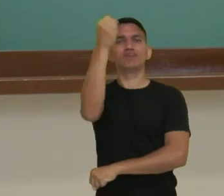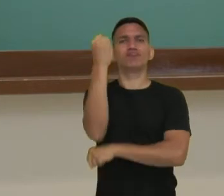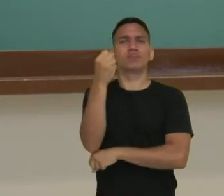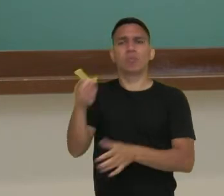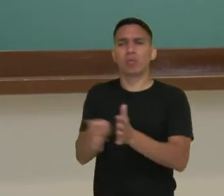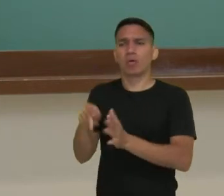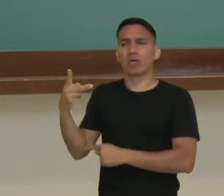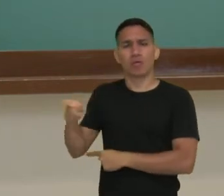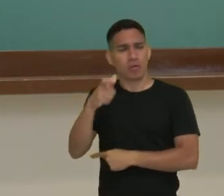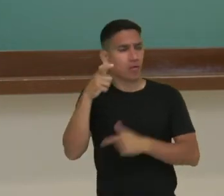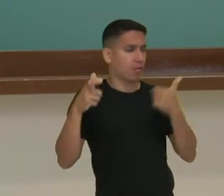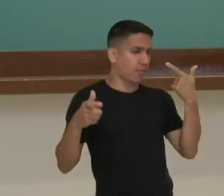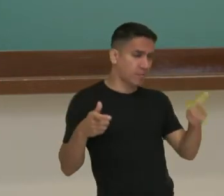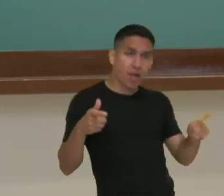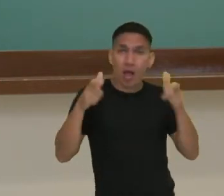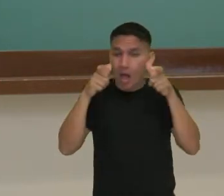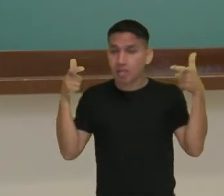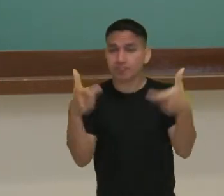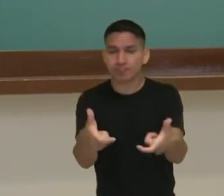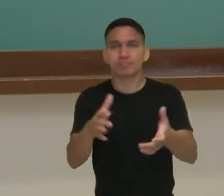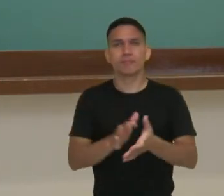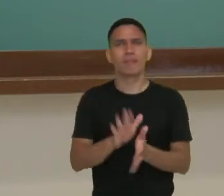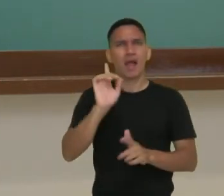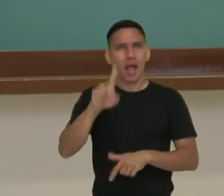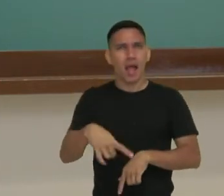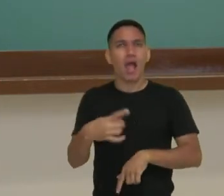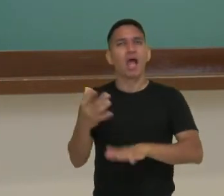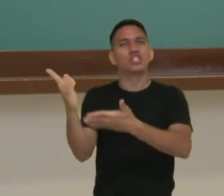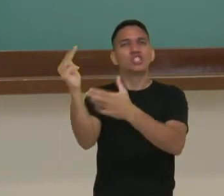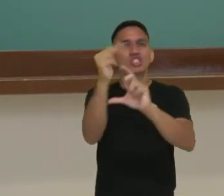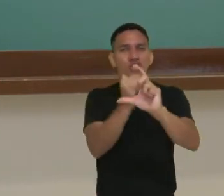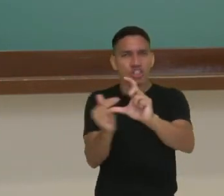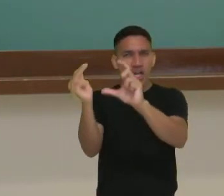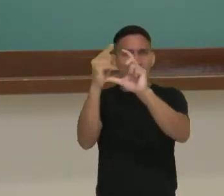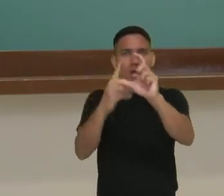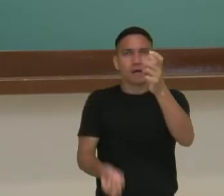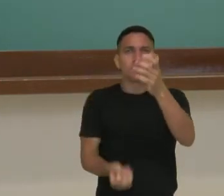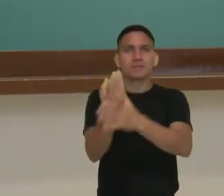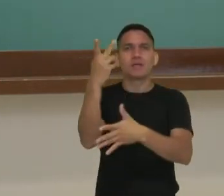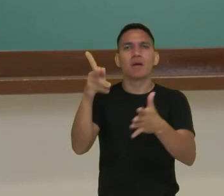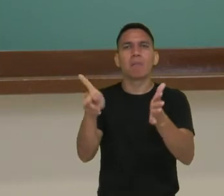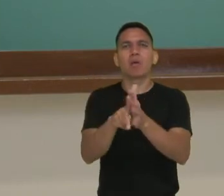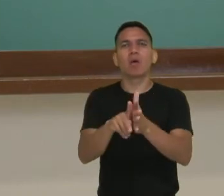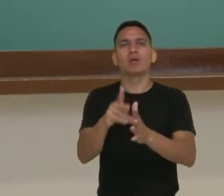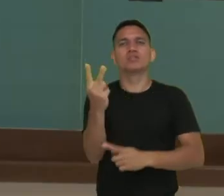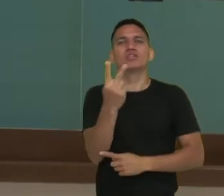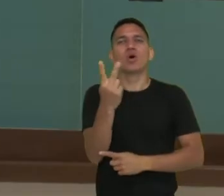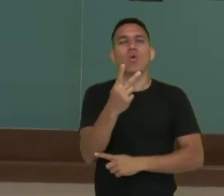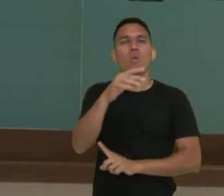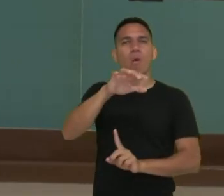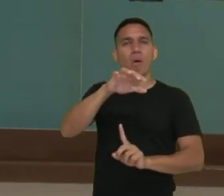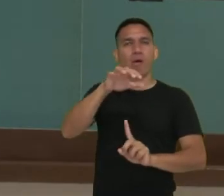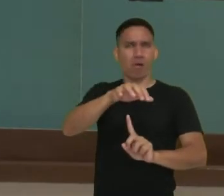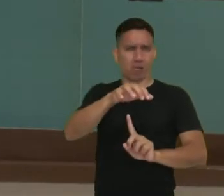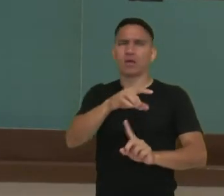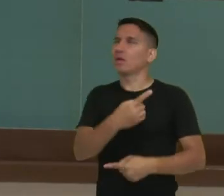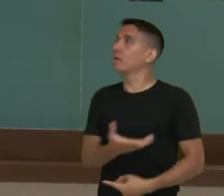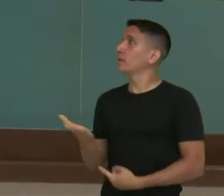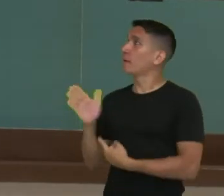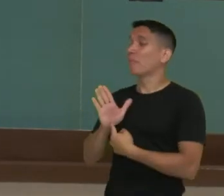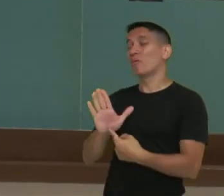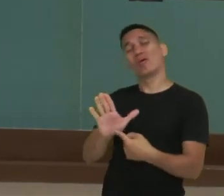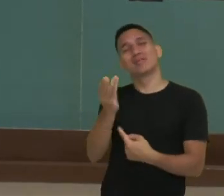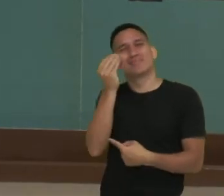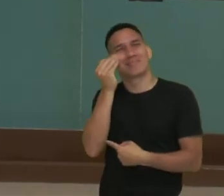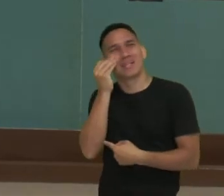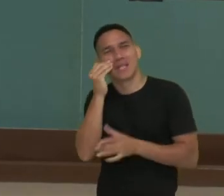né, um desenho que foi feito naquele período do Segundo Reinado, colocado nos jornais, e ele tentava representar um pouco